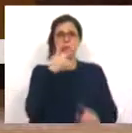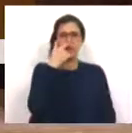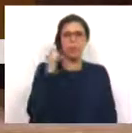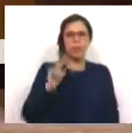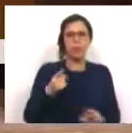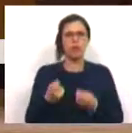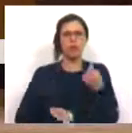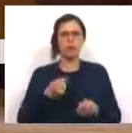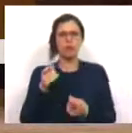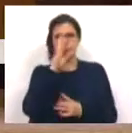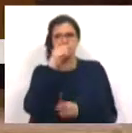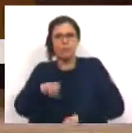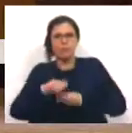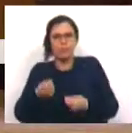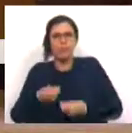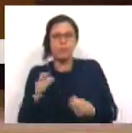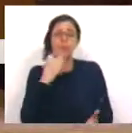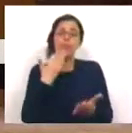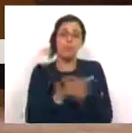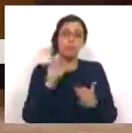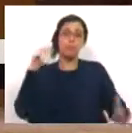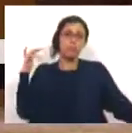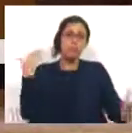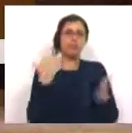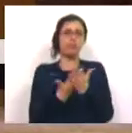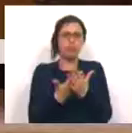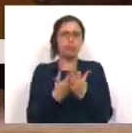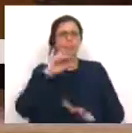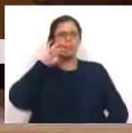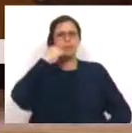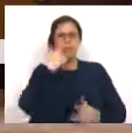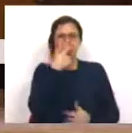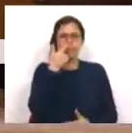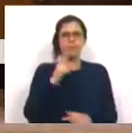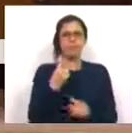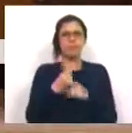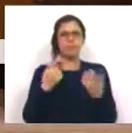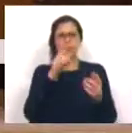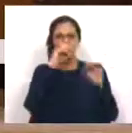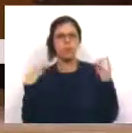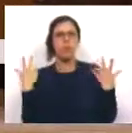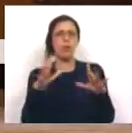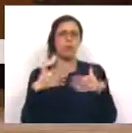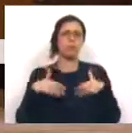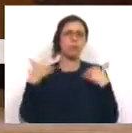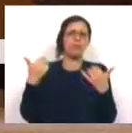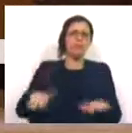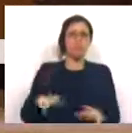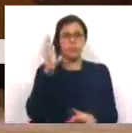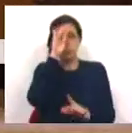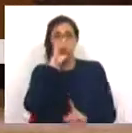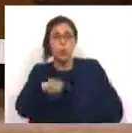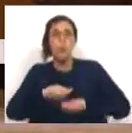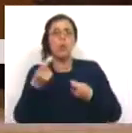abandono progressivo do mundo rural resultou ao longo dos anos no consequente abandono dos espaços florestais. O mundo